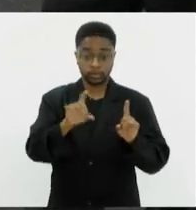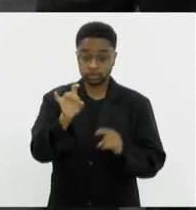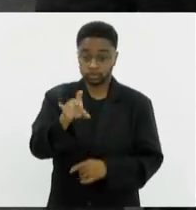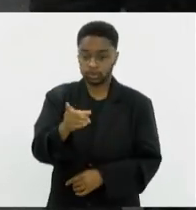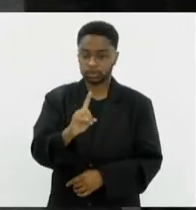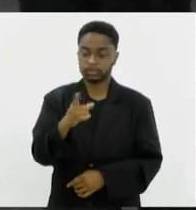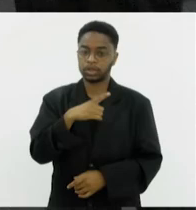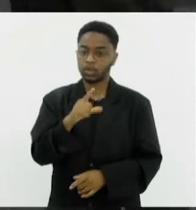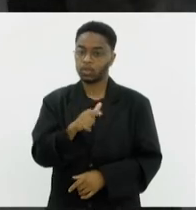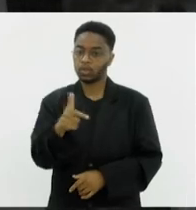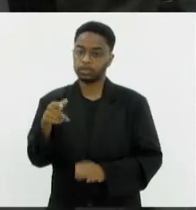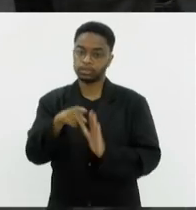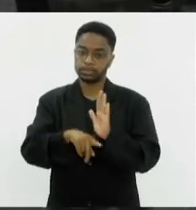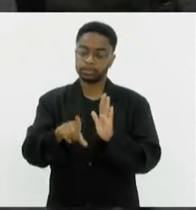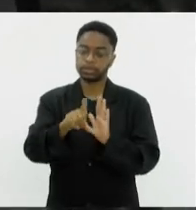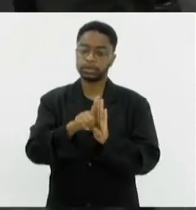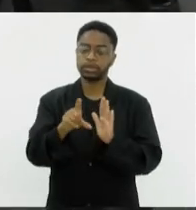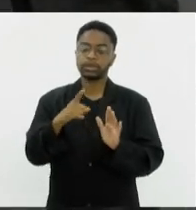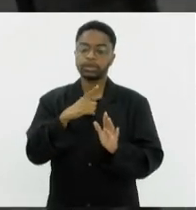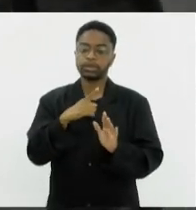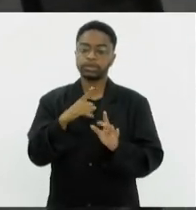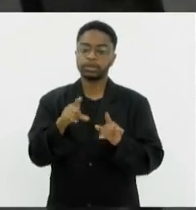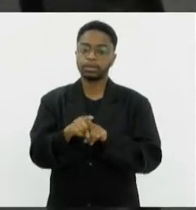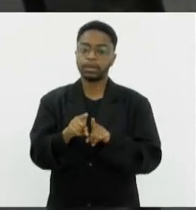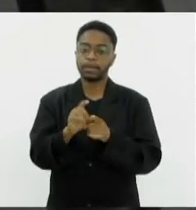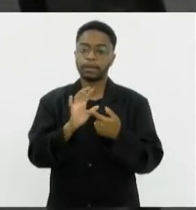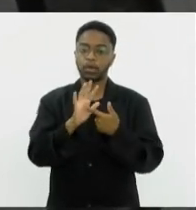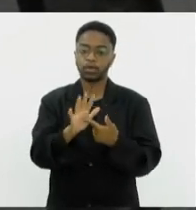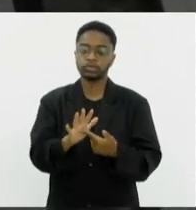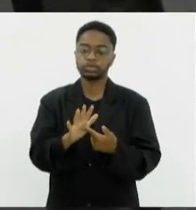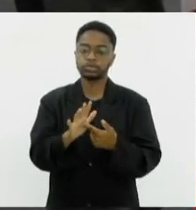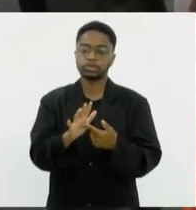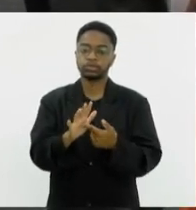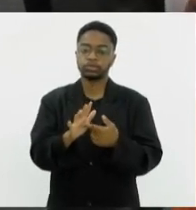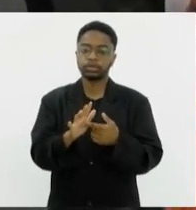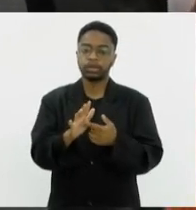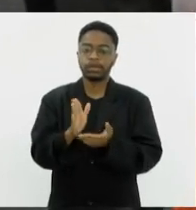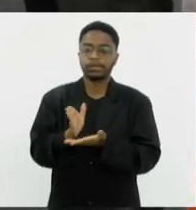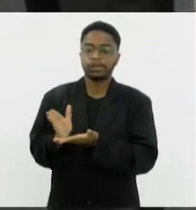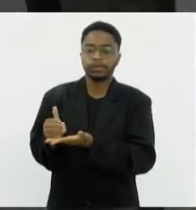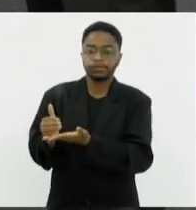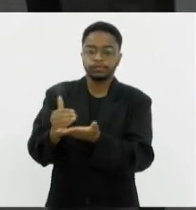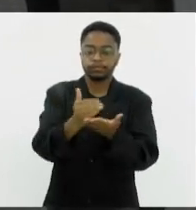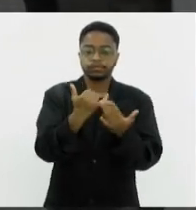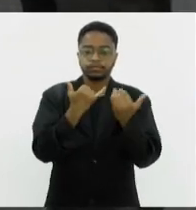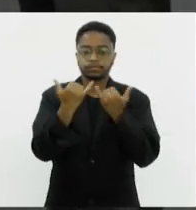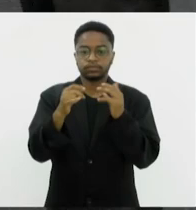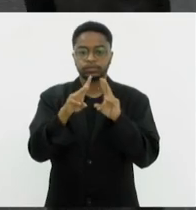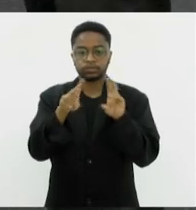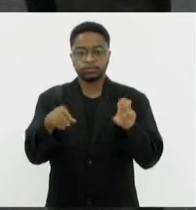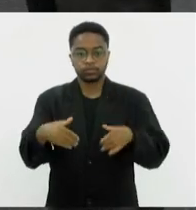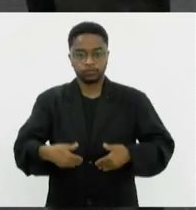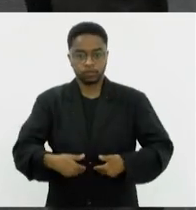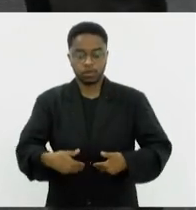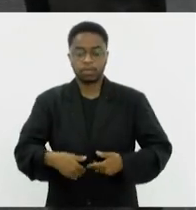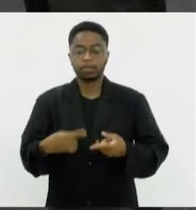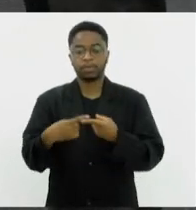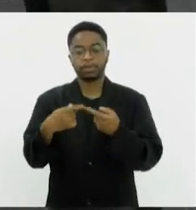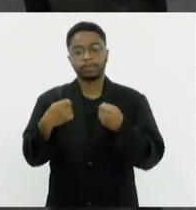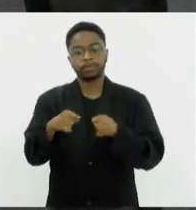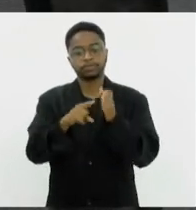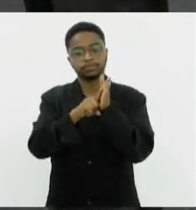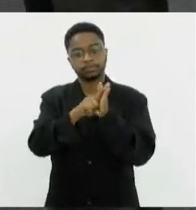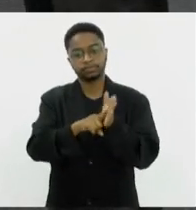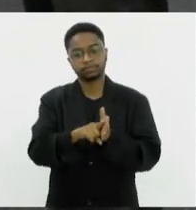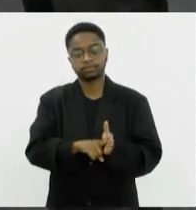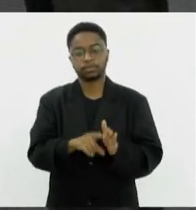tem outro projeto que cria o Observatório da Fome, Betinho, exatamente para que a gente possa ter uma produção de dados e